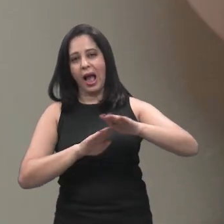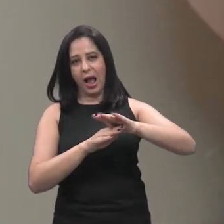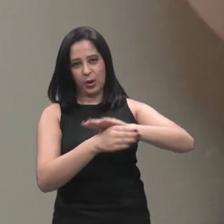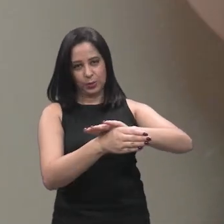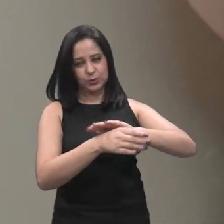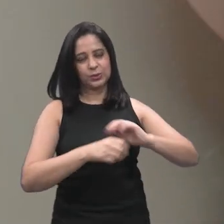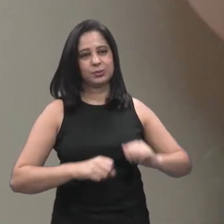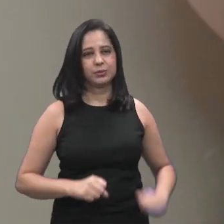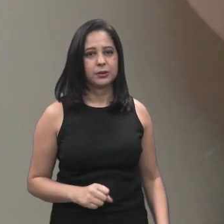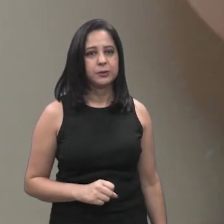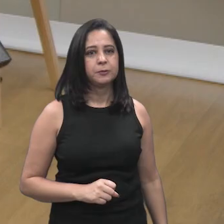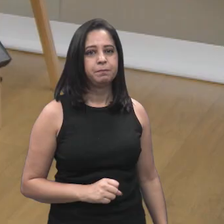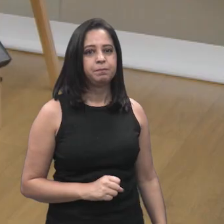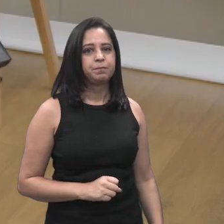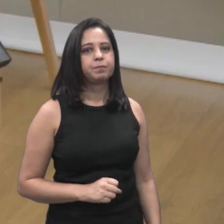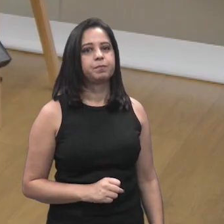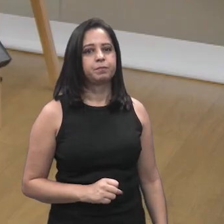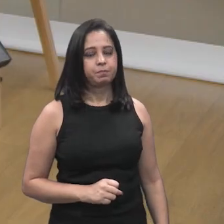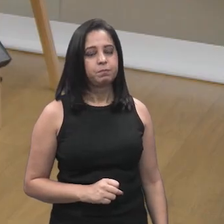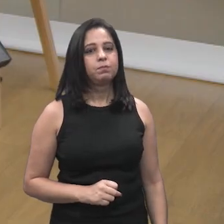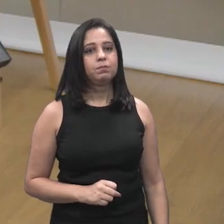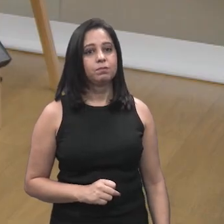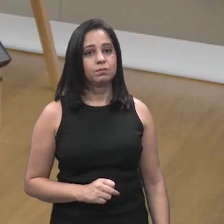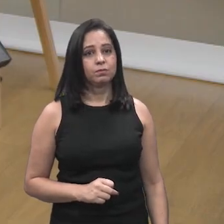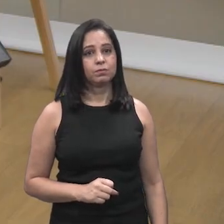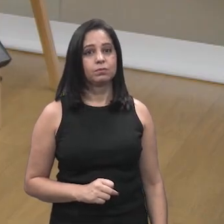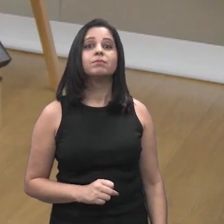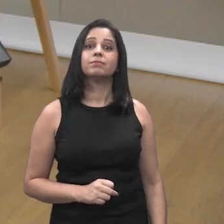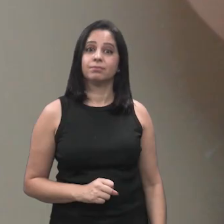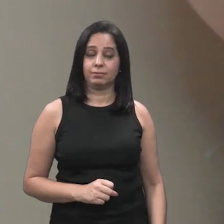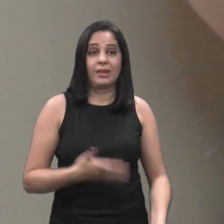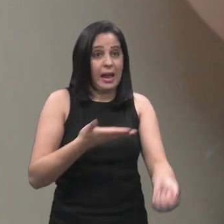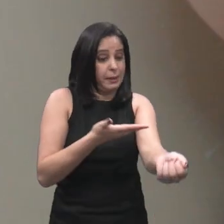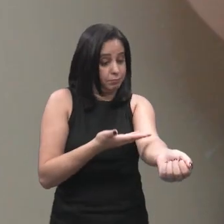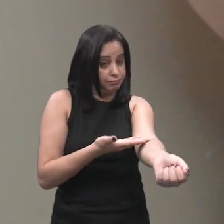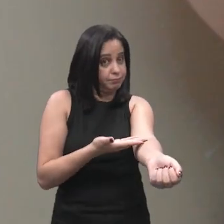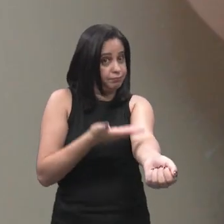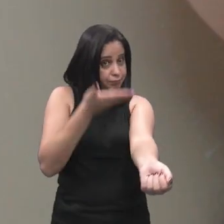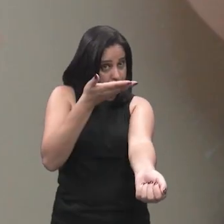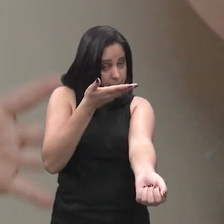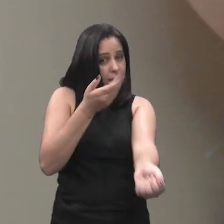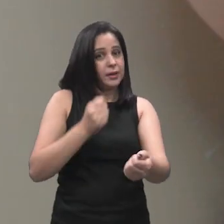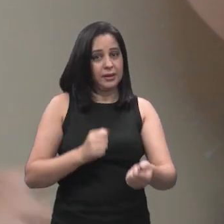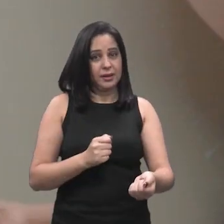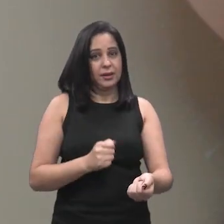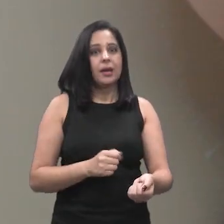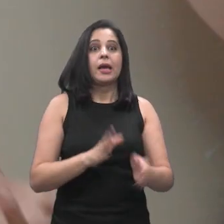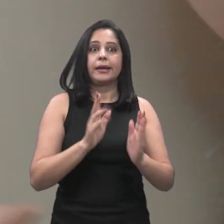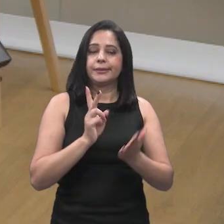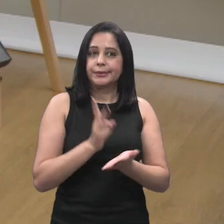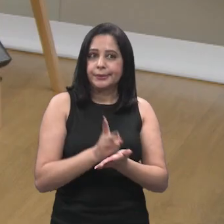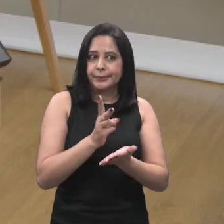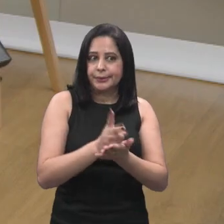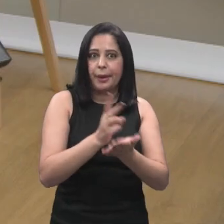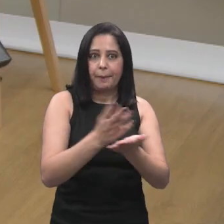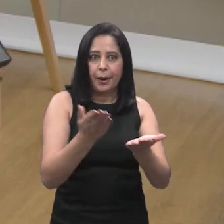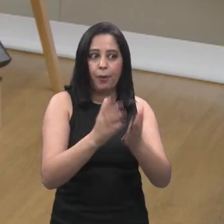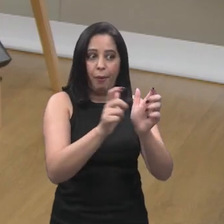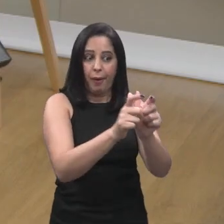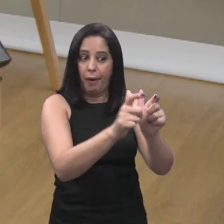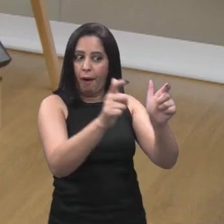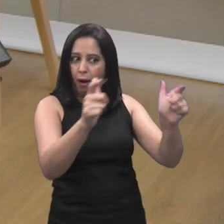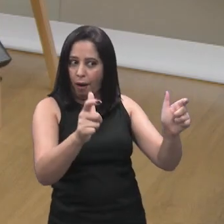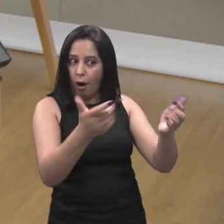primeira infância. A gente fala também a hipertensão arterial, né? A gente falou que ela cada vez mais está